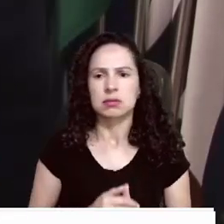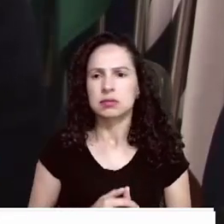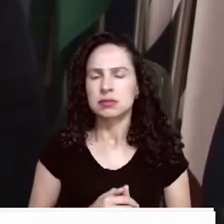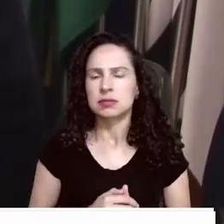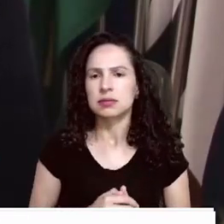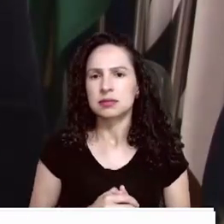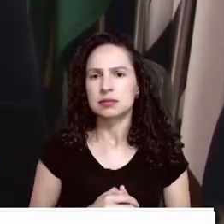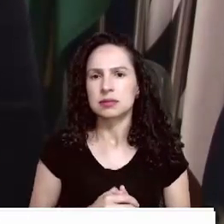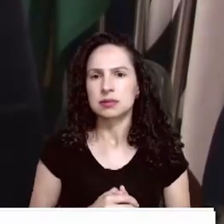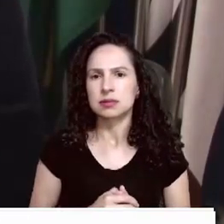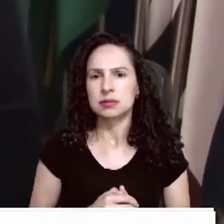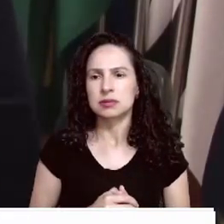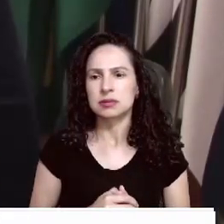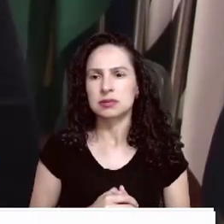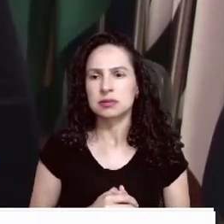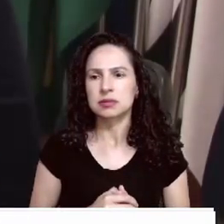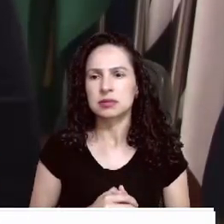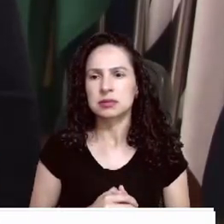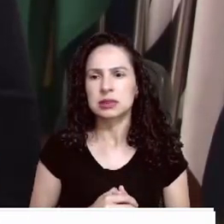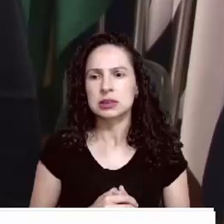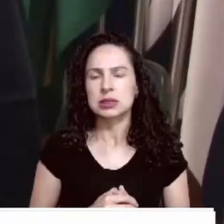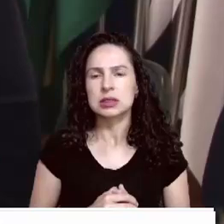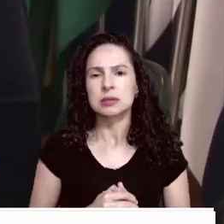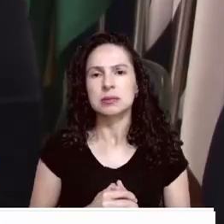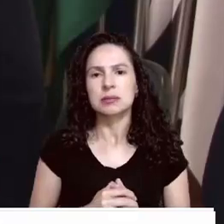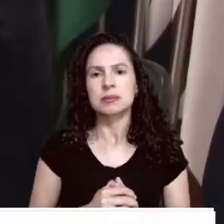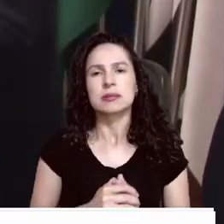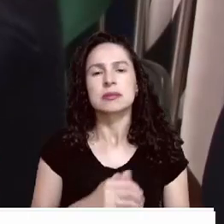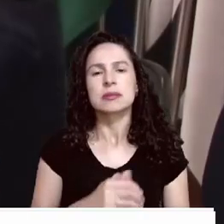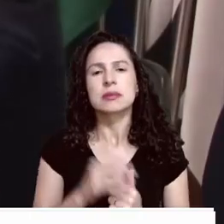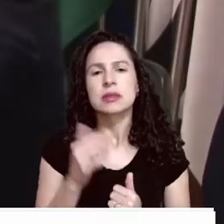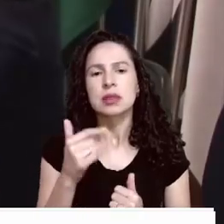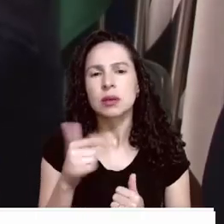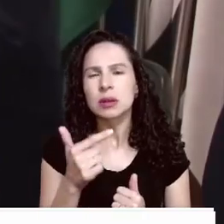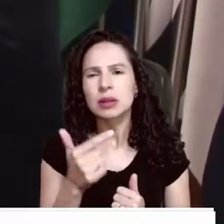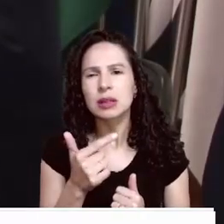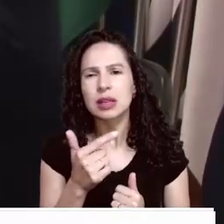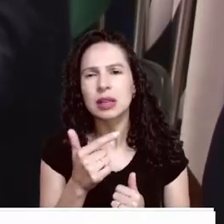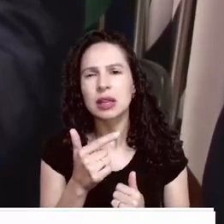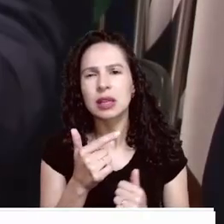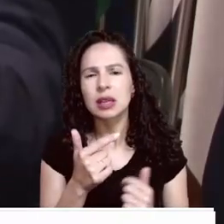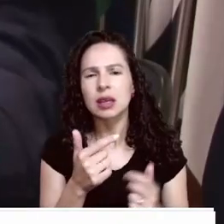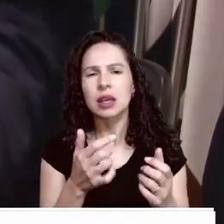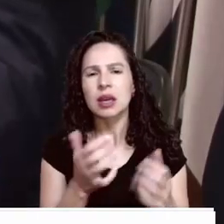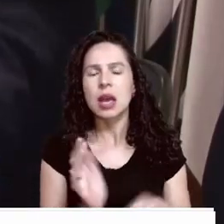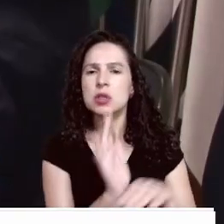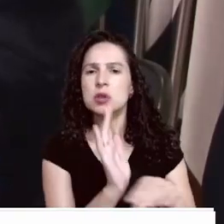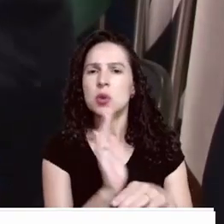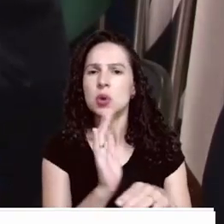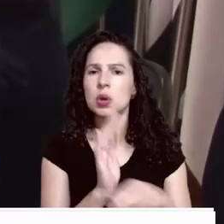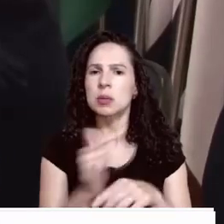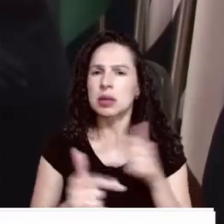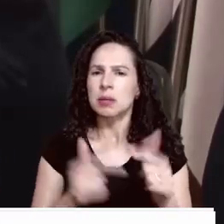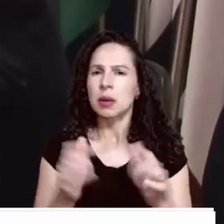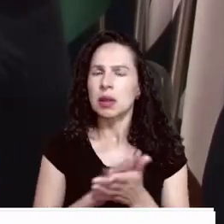Não houve benefício para servidor nenhum nessa casa. Houve apenas uma